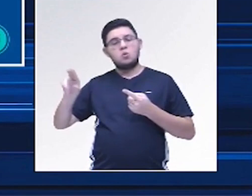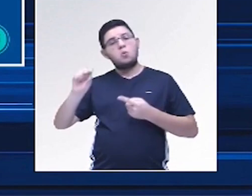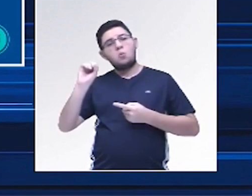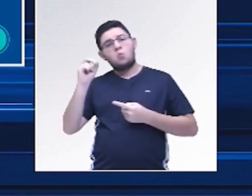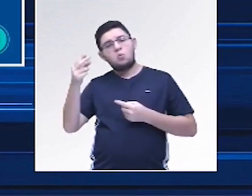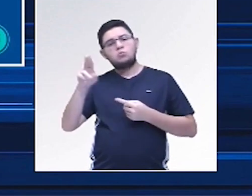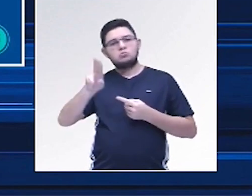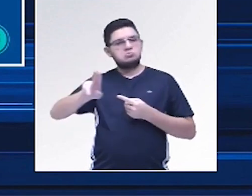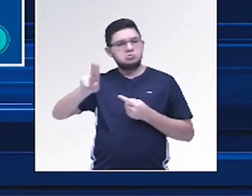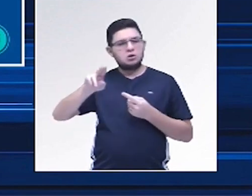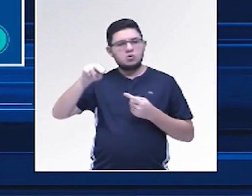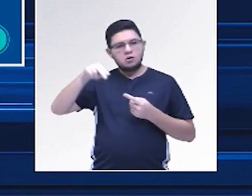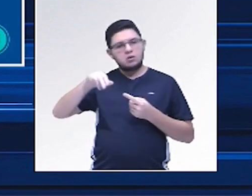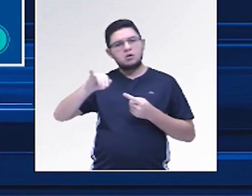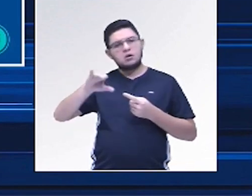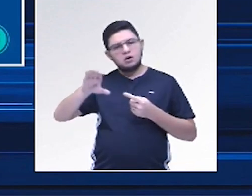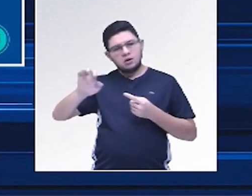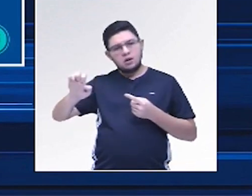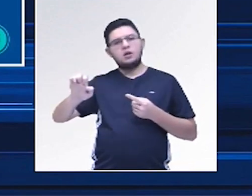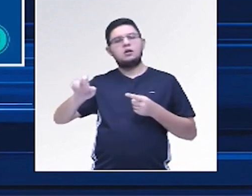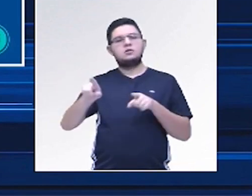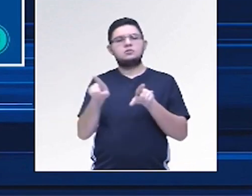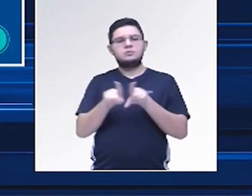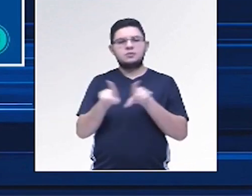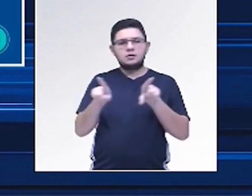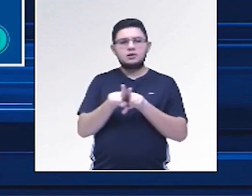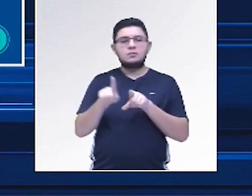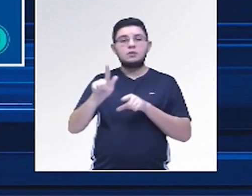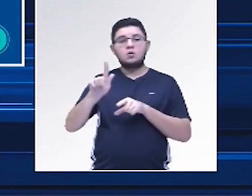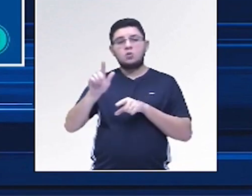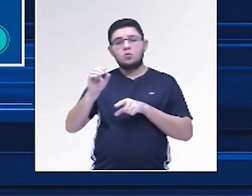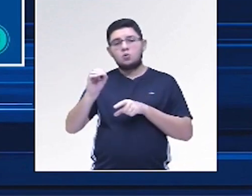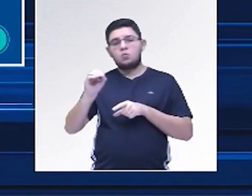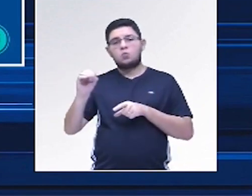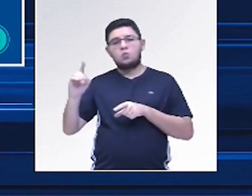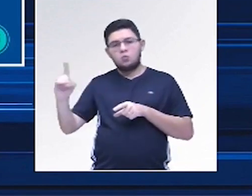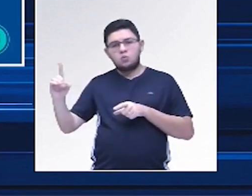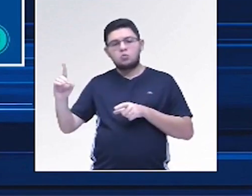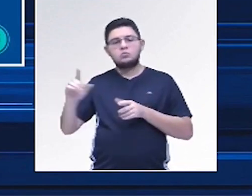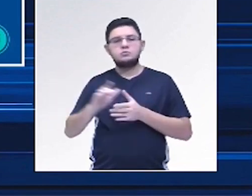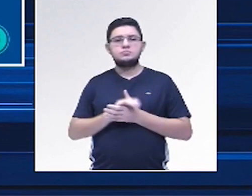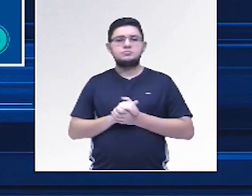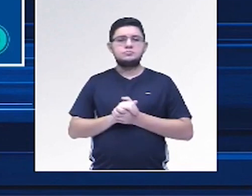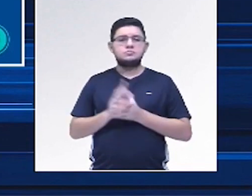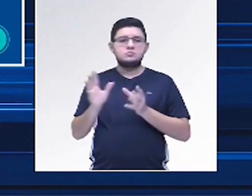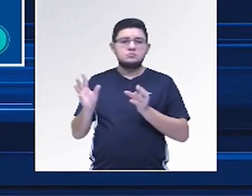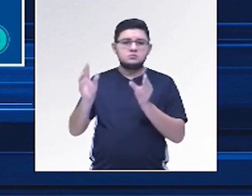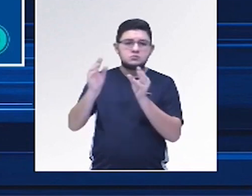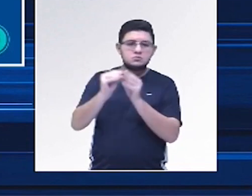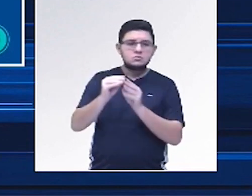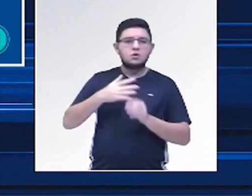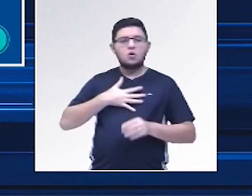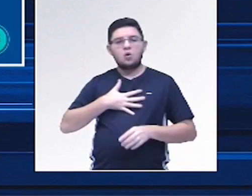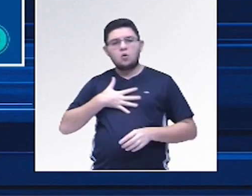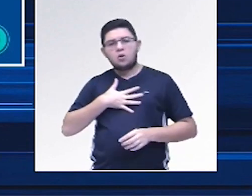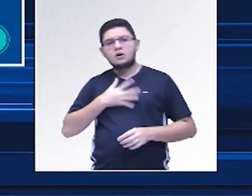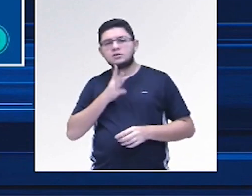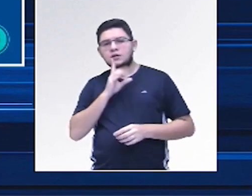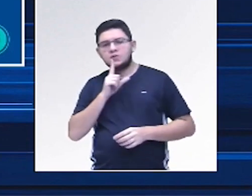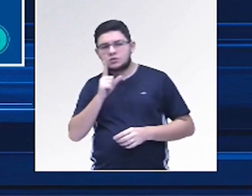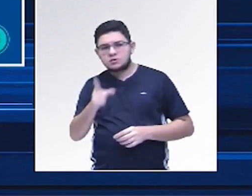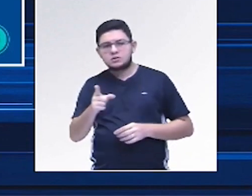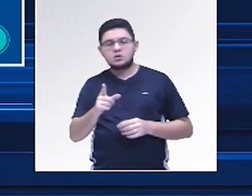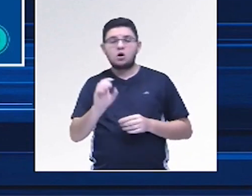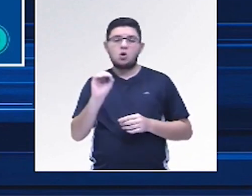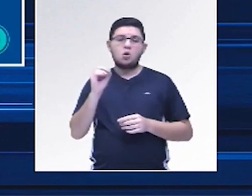você. Elas têm traduções diferentes, mas resumindo no final das contas, prazer em conhecer você. Legal conhecer você,